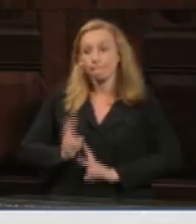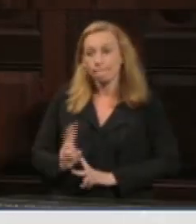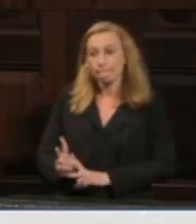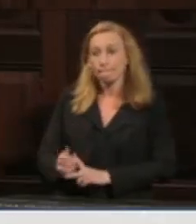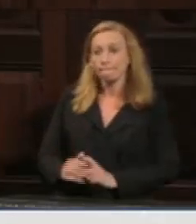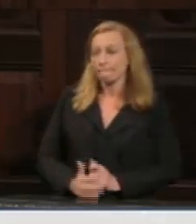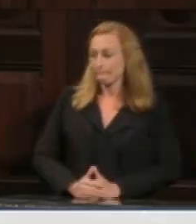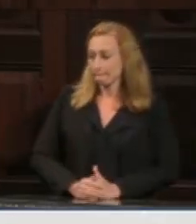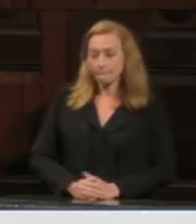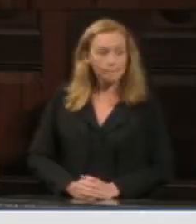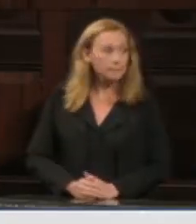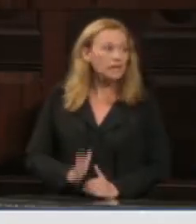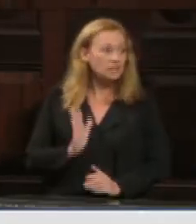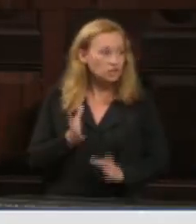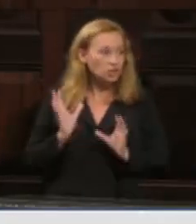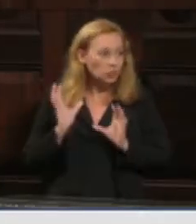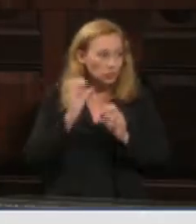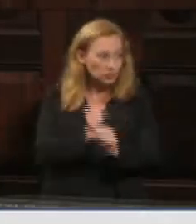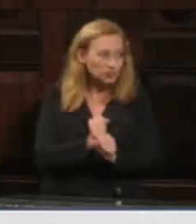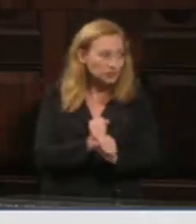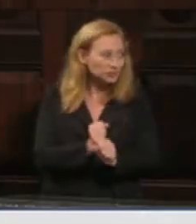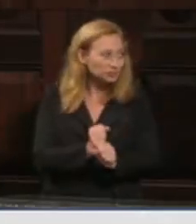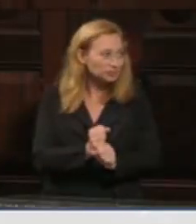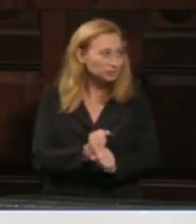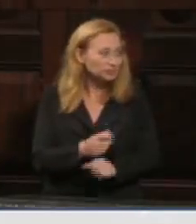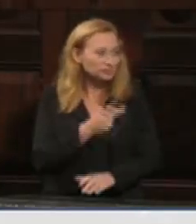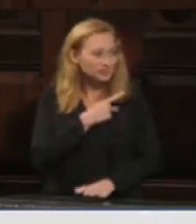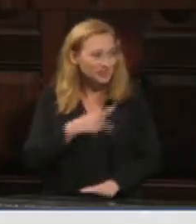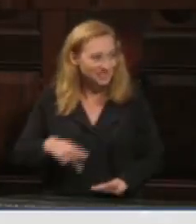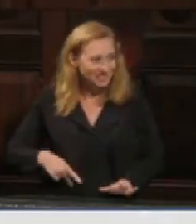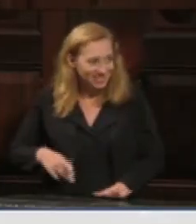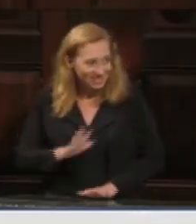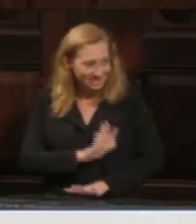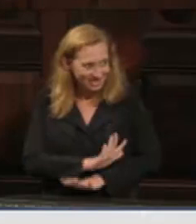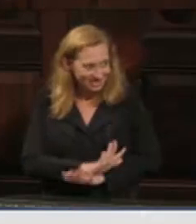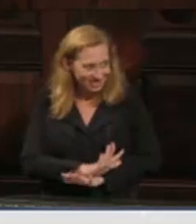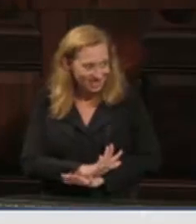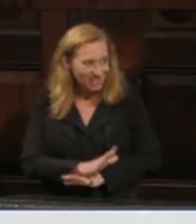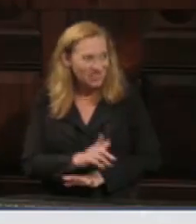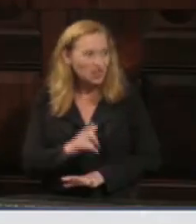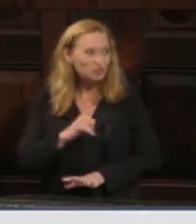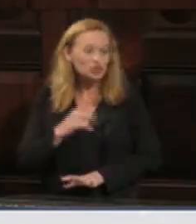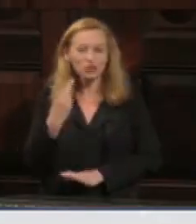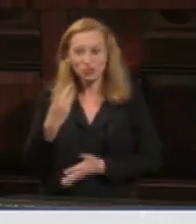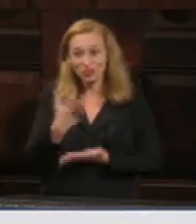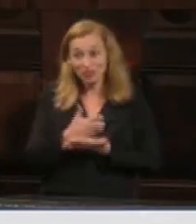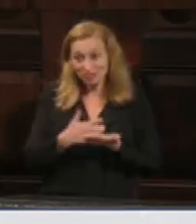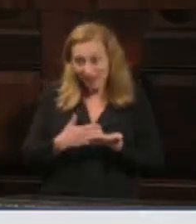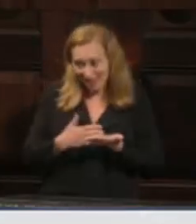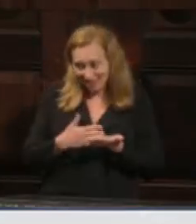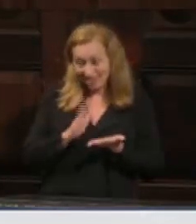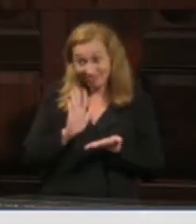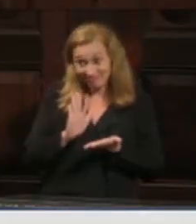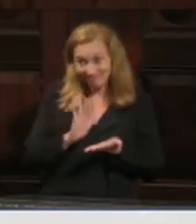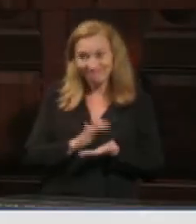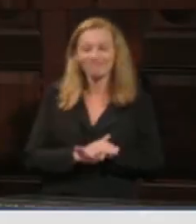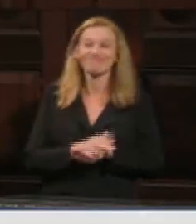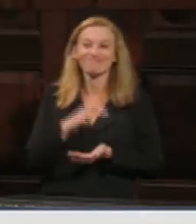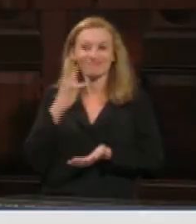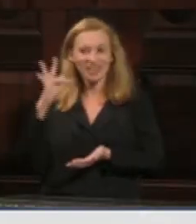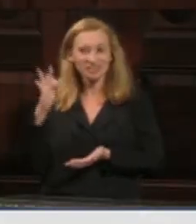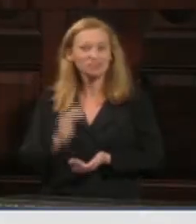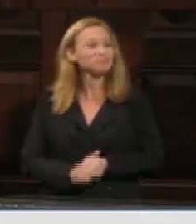Continuando, já vou concluir, presidente, é porque como eu tive duas partes, eu vou tentar ser mais